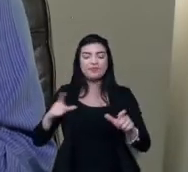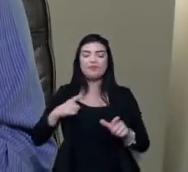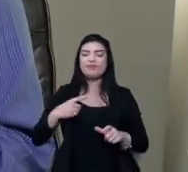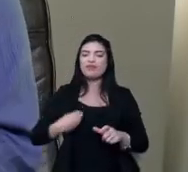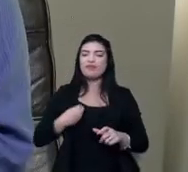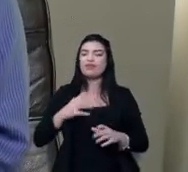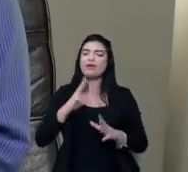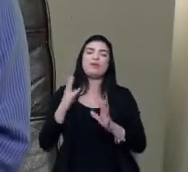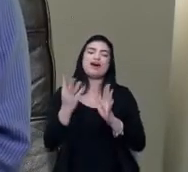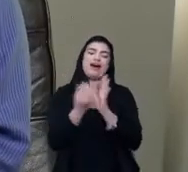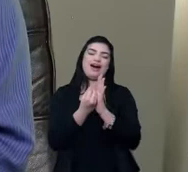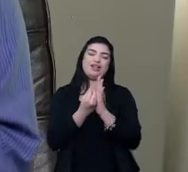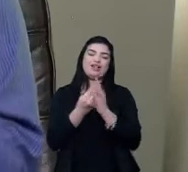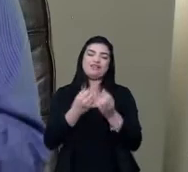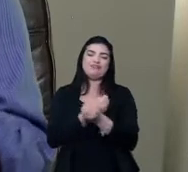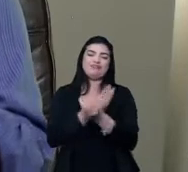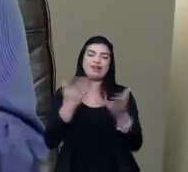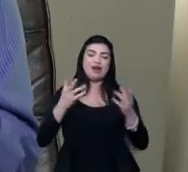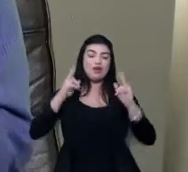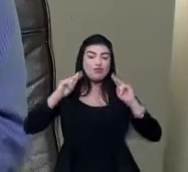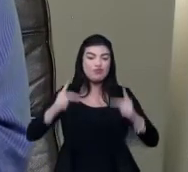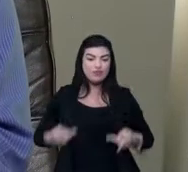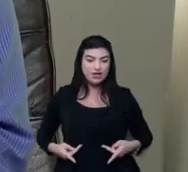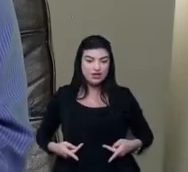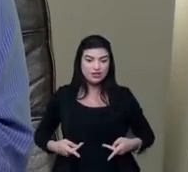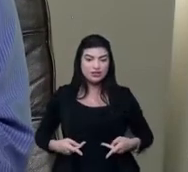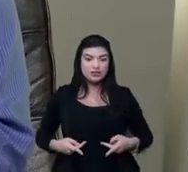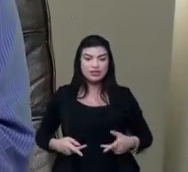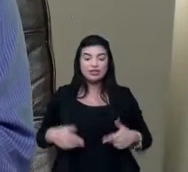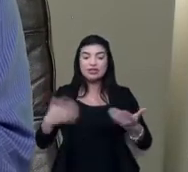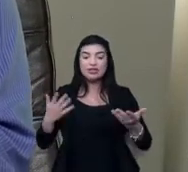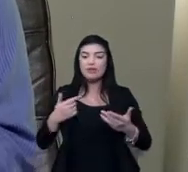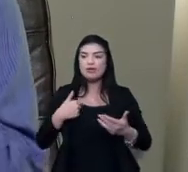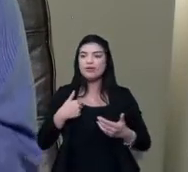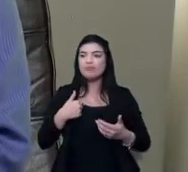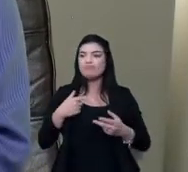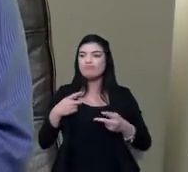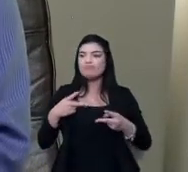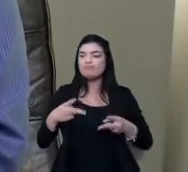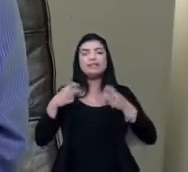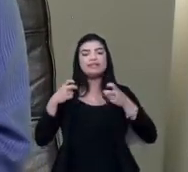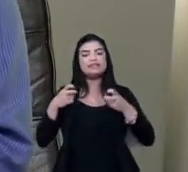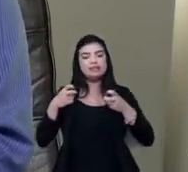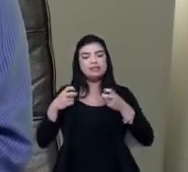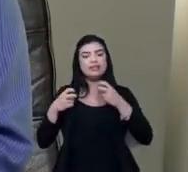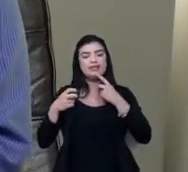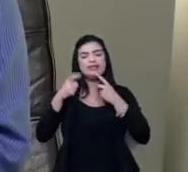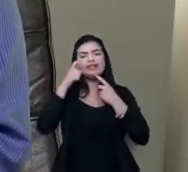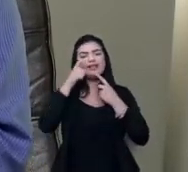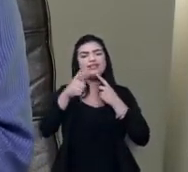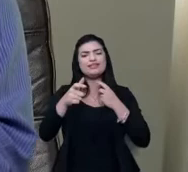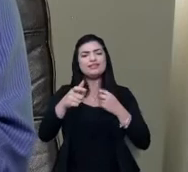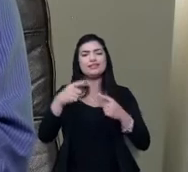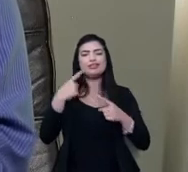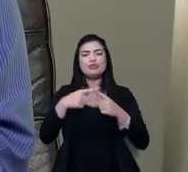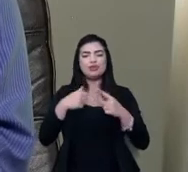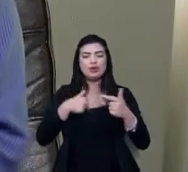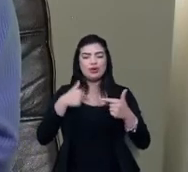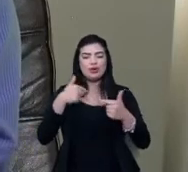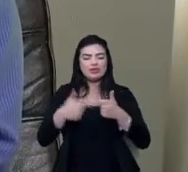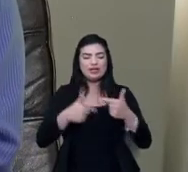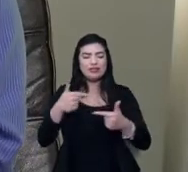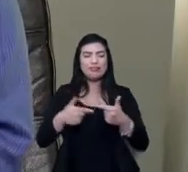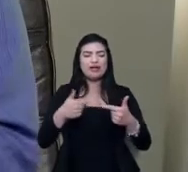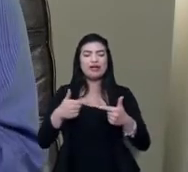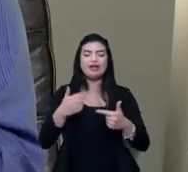né? E aí quando eu me dei de cara com essa coisa da doutora Nise, eu achei interessantíssimo aquele tipo de trabalho, eu pensei, não, se isso